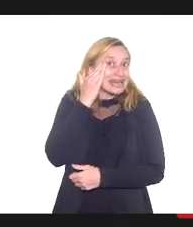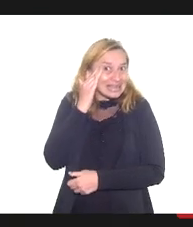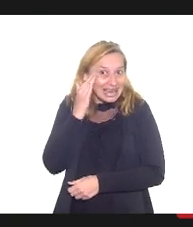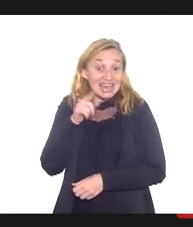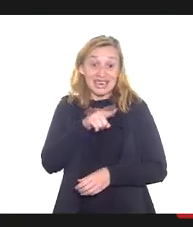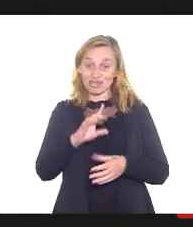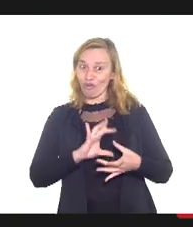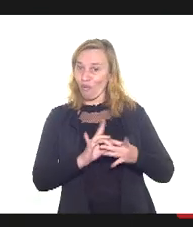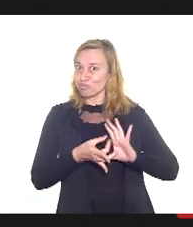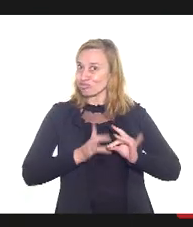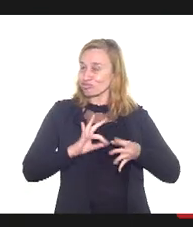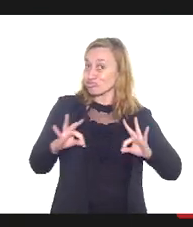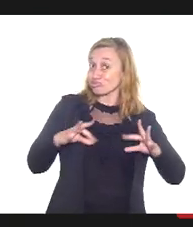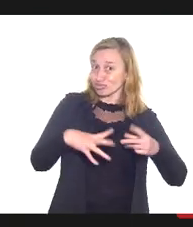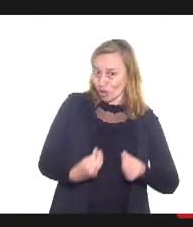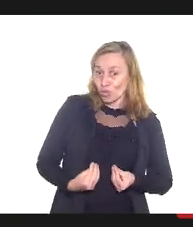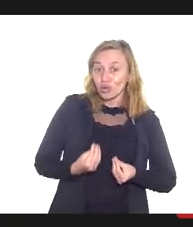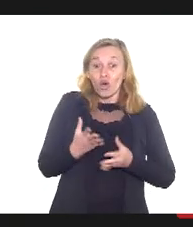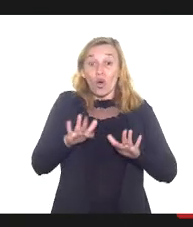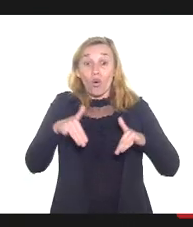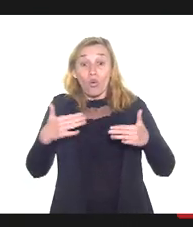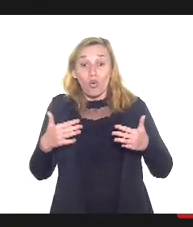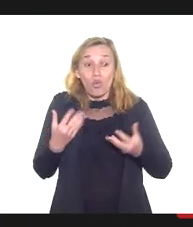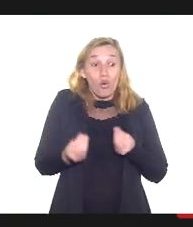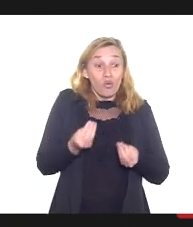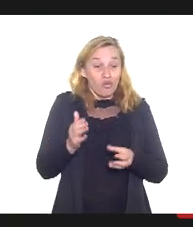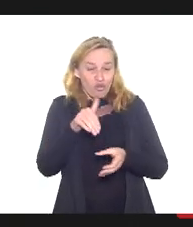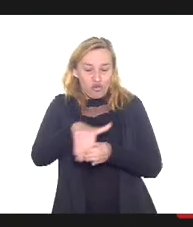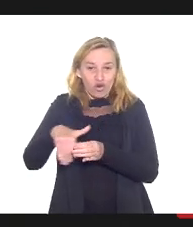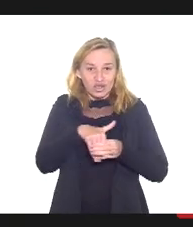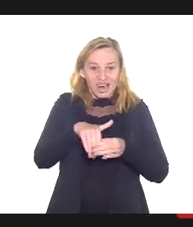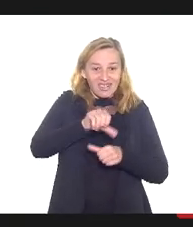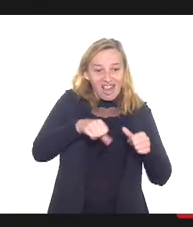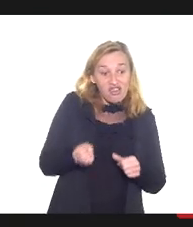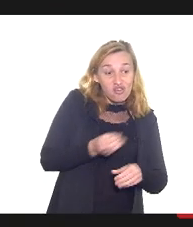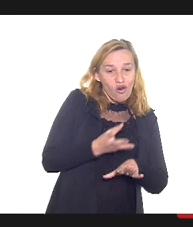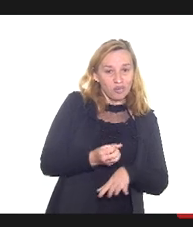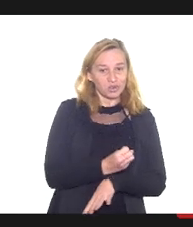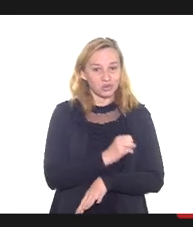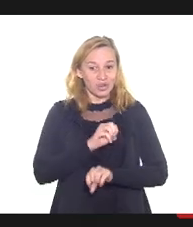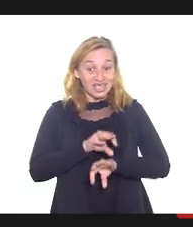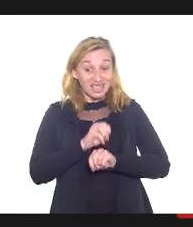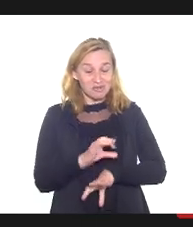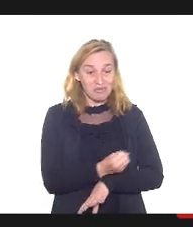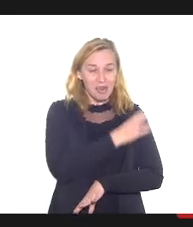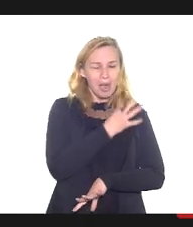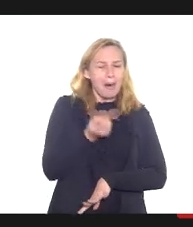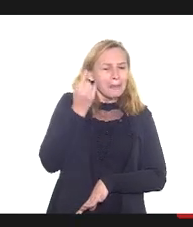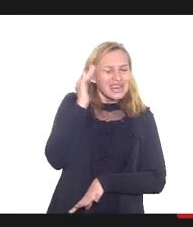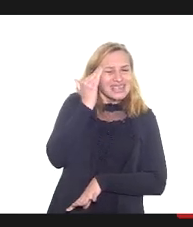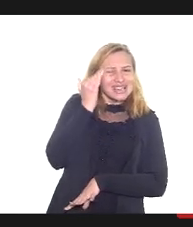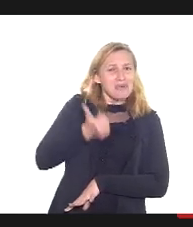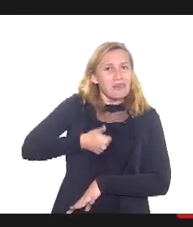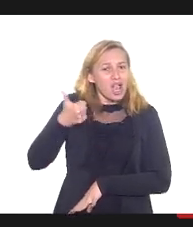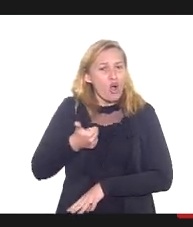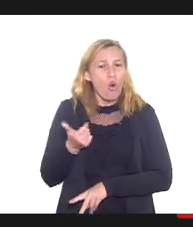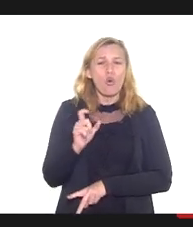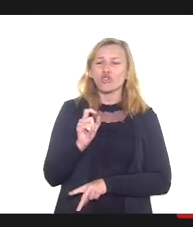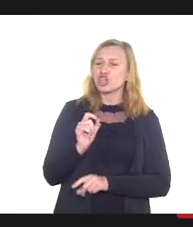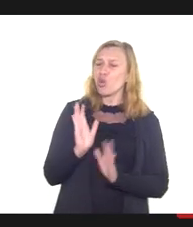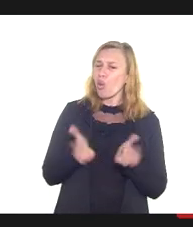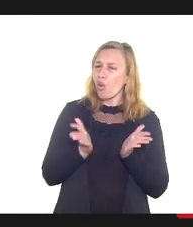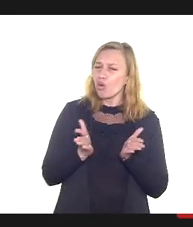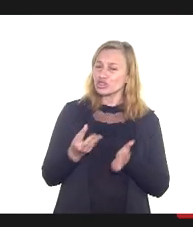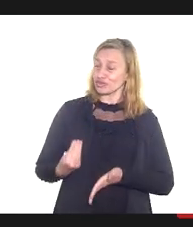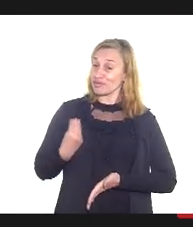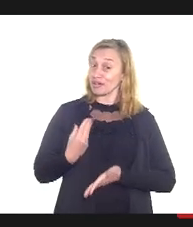esse contexto todo ao qual foi votado a reforma do ensino médio para a gente tentar entender o que hoje nós